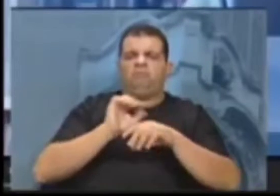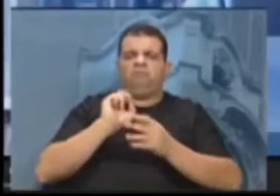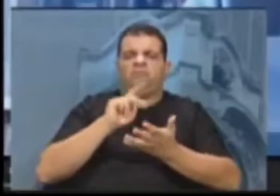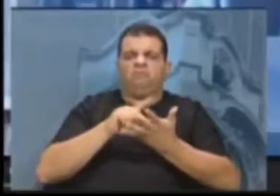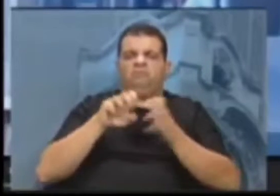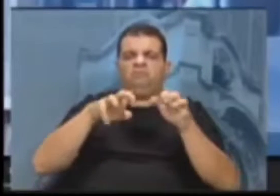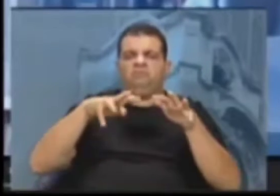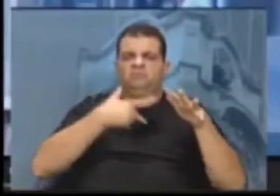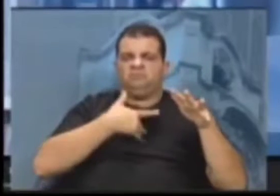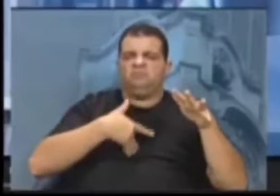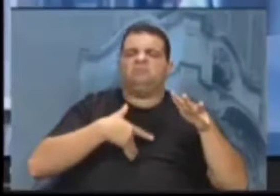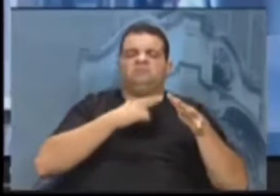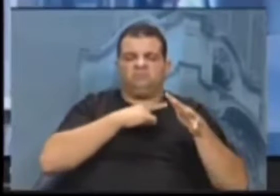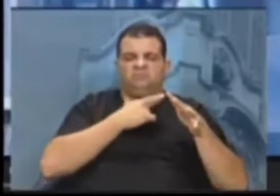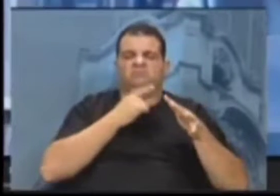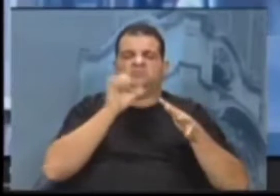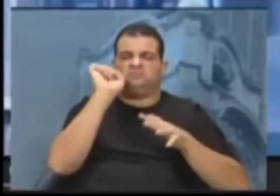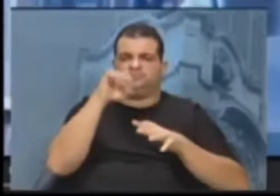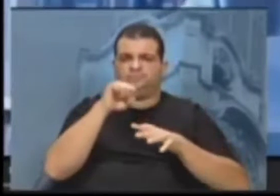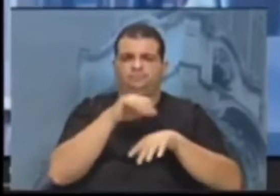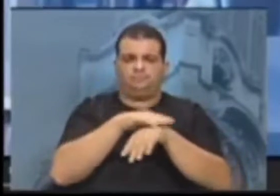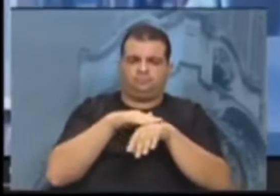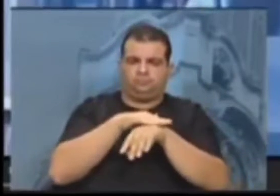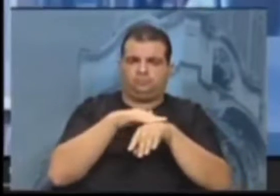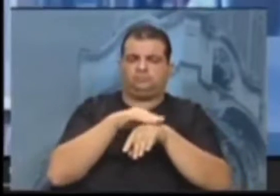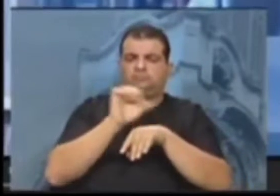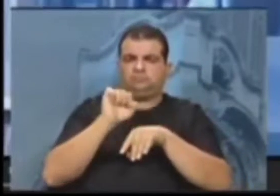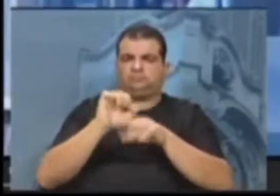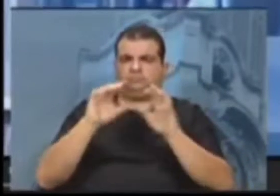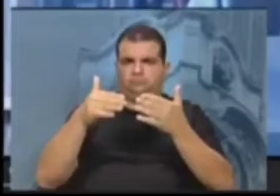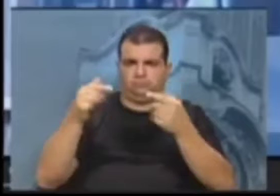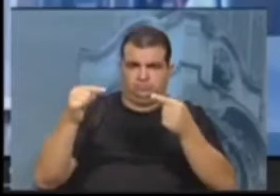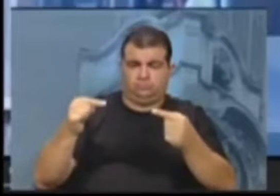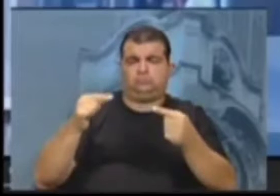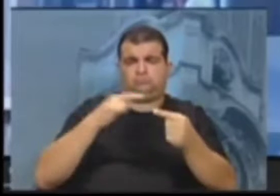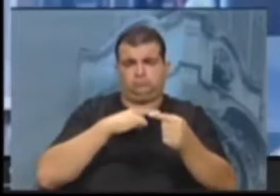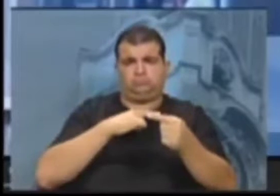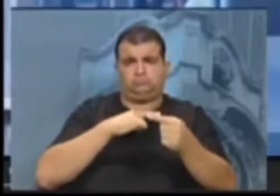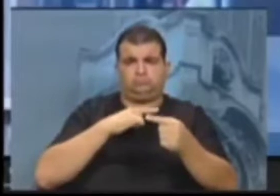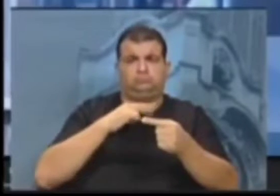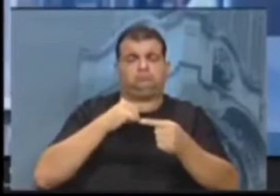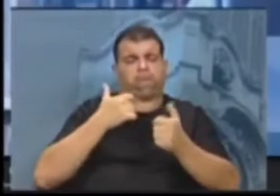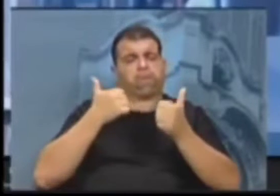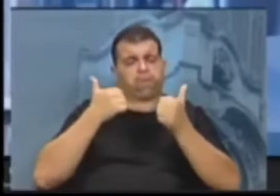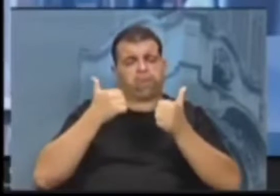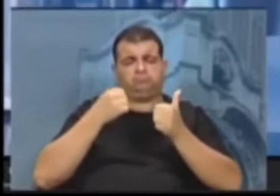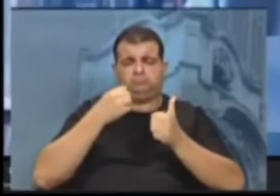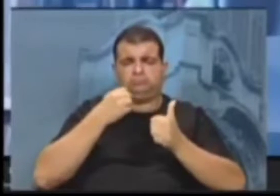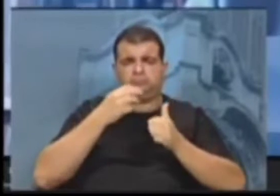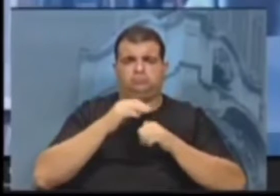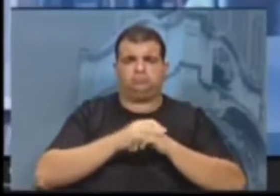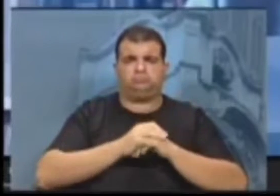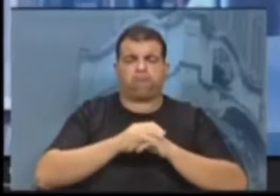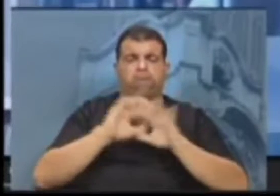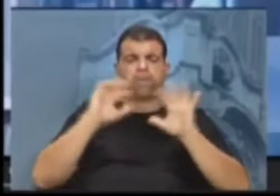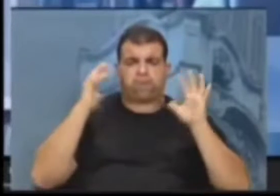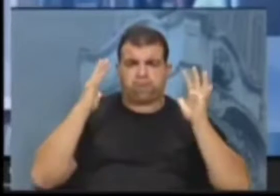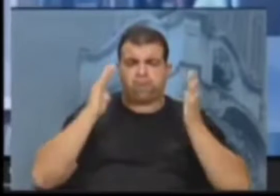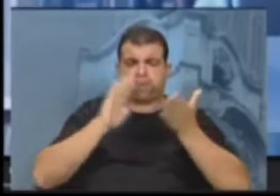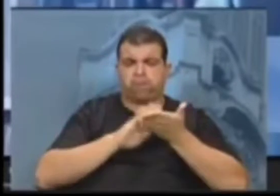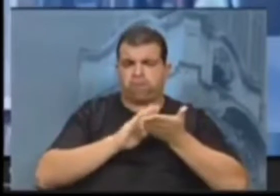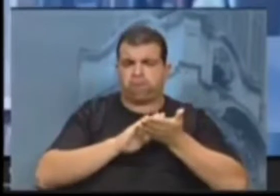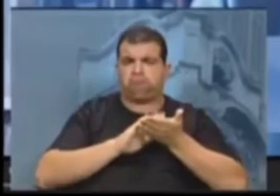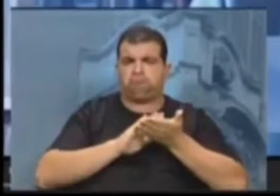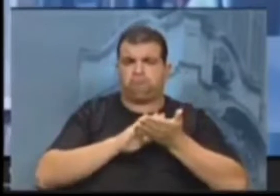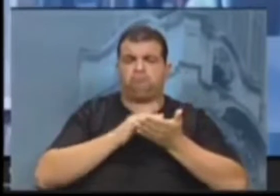audiências públicas, conversas com a oposição, o que é muito saudável e louvável por